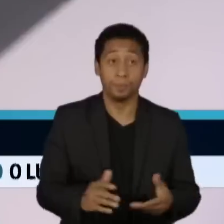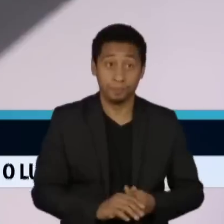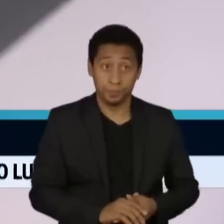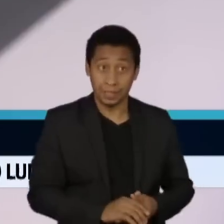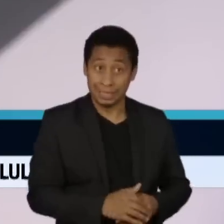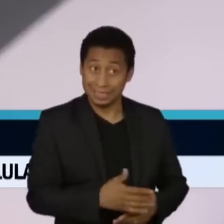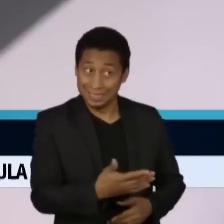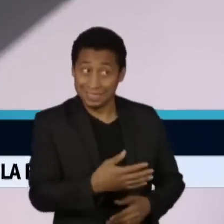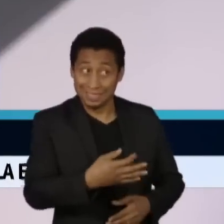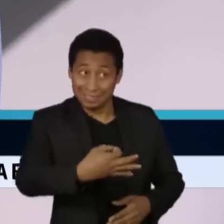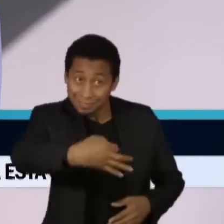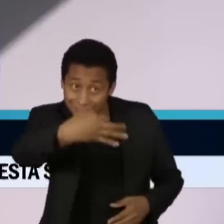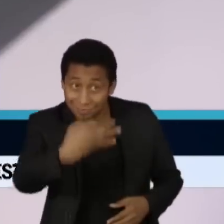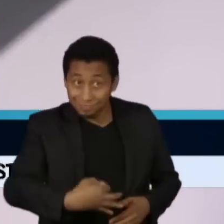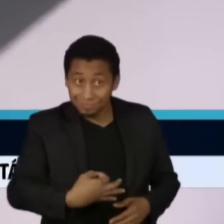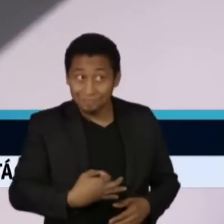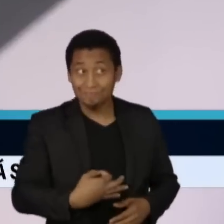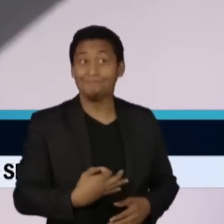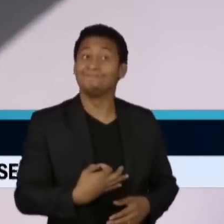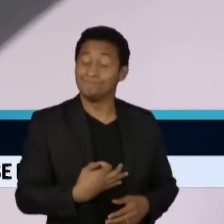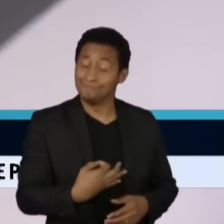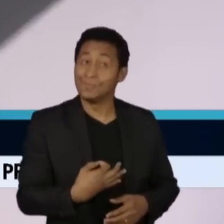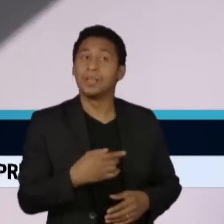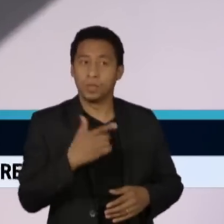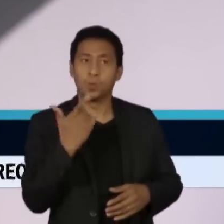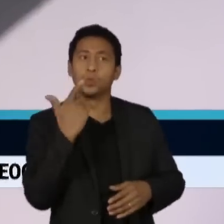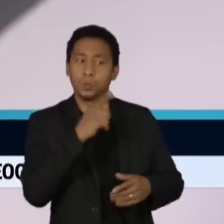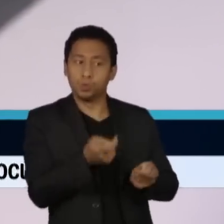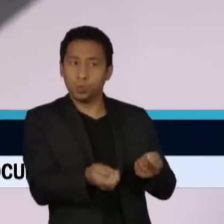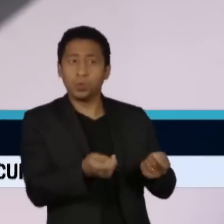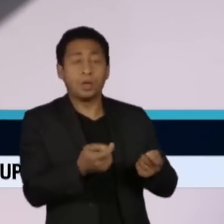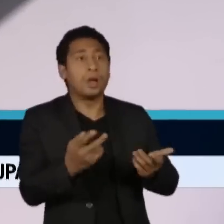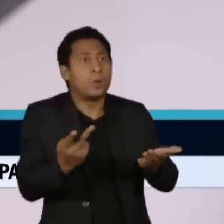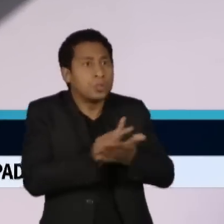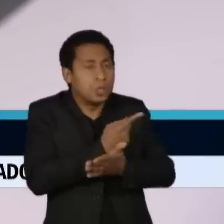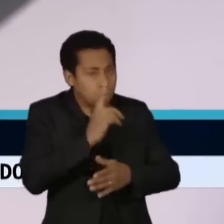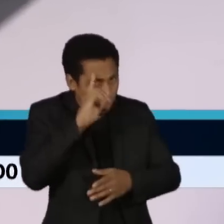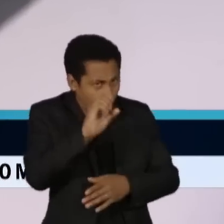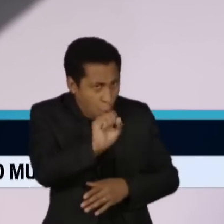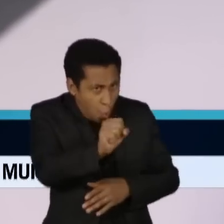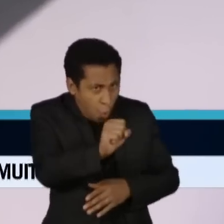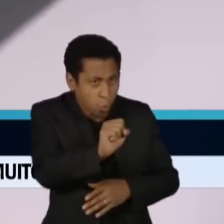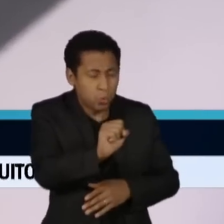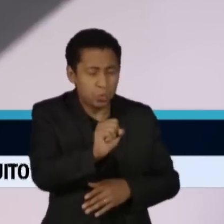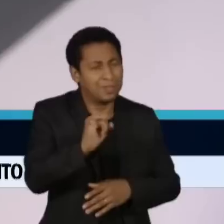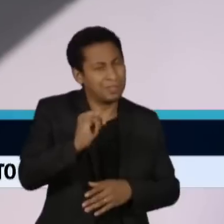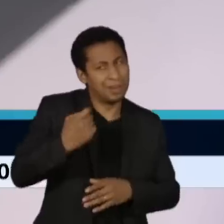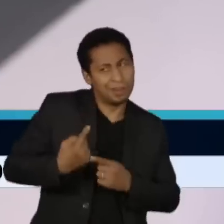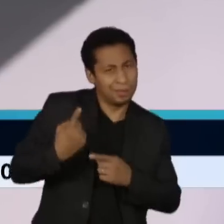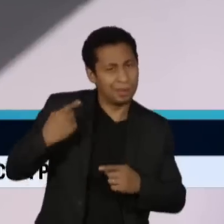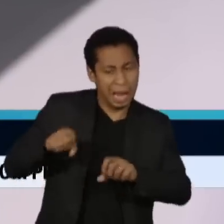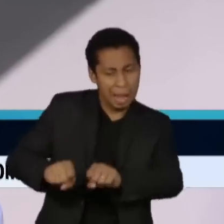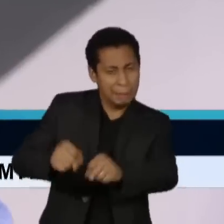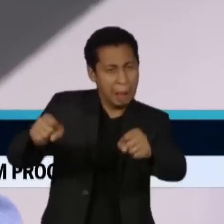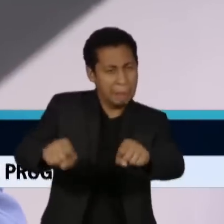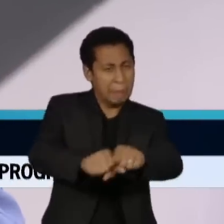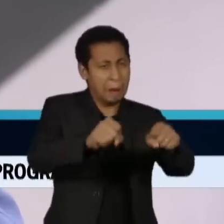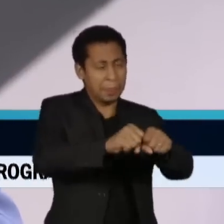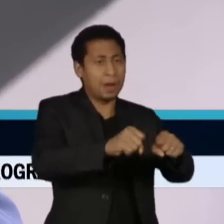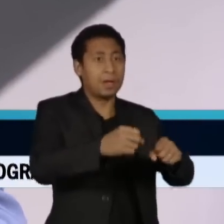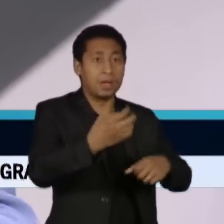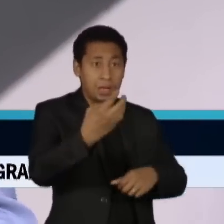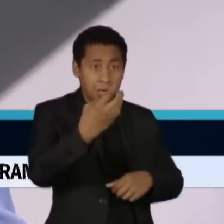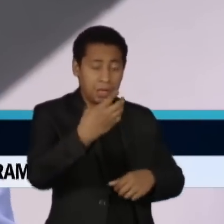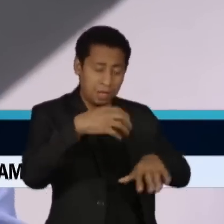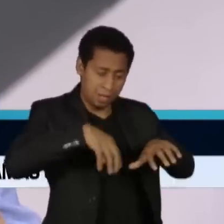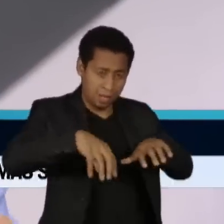é debelou um golpe a gente se esquece disso né o dia 8 de janeiro foi um golpe e esse golpe ele foi liberado